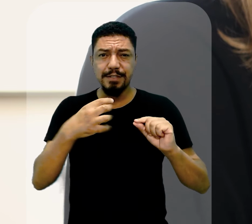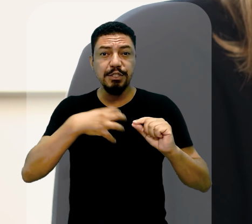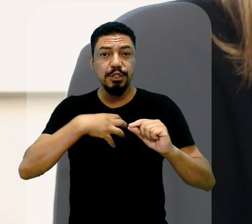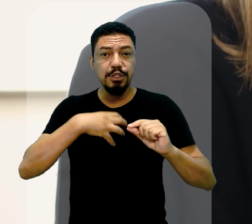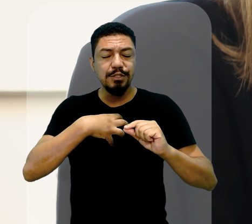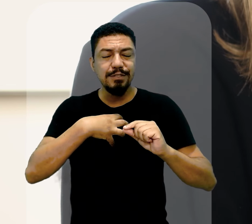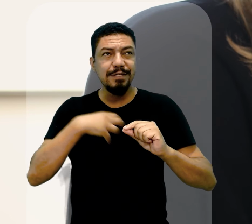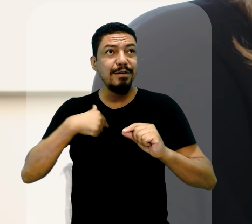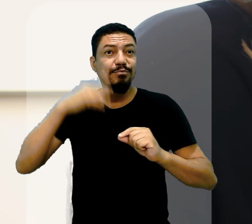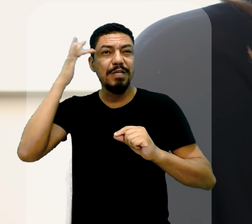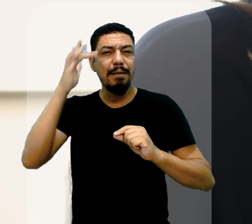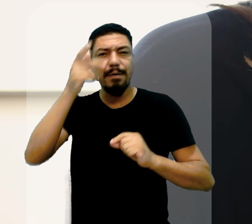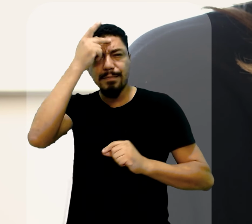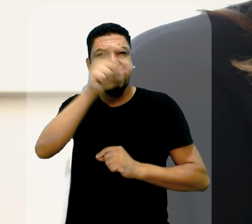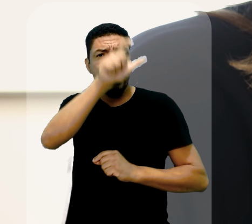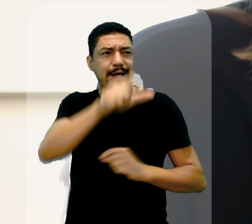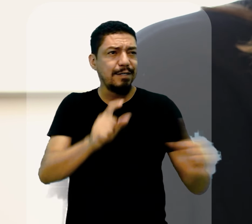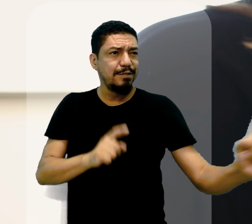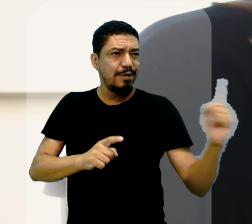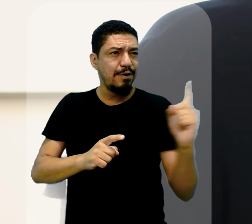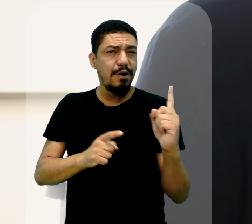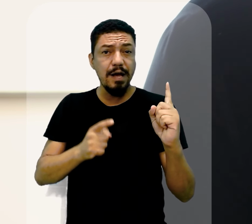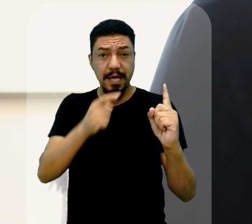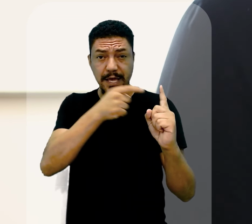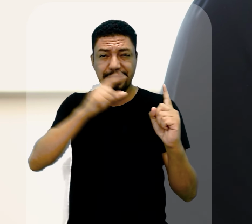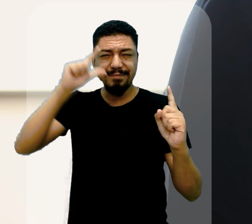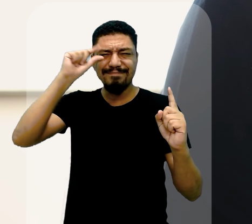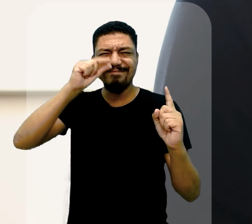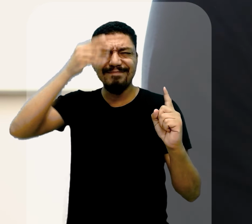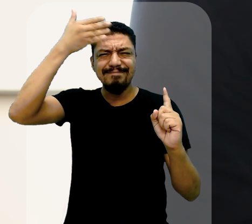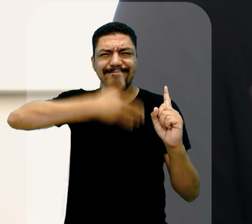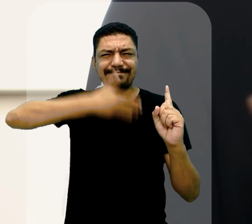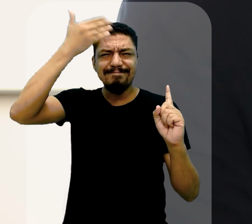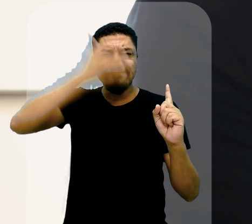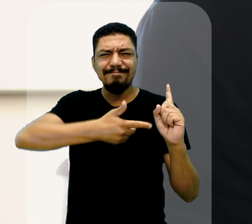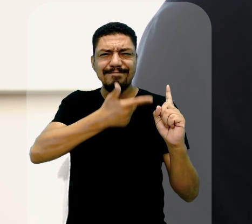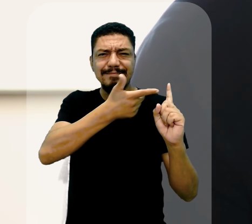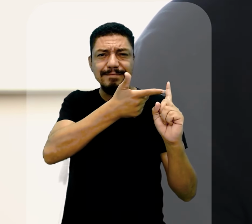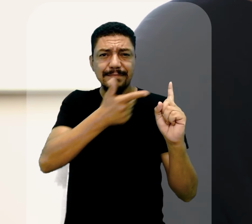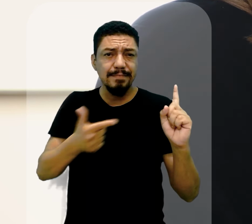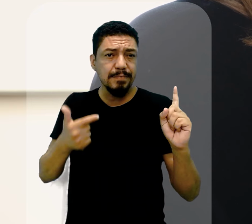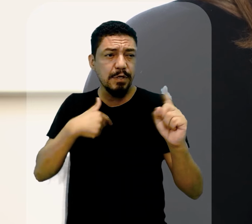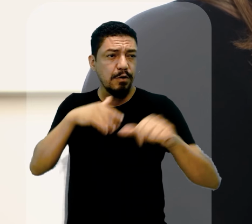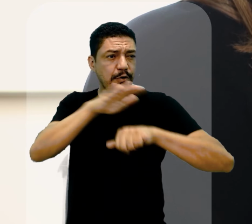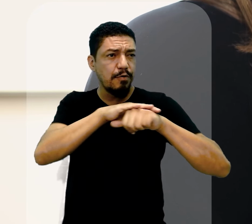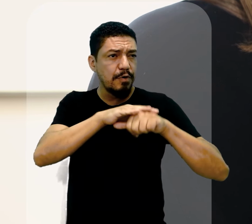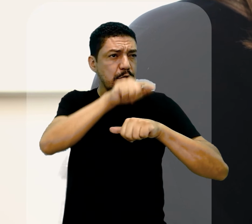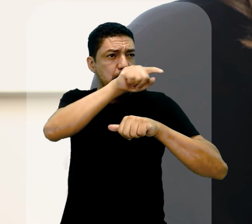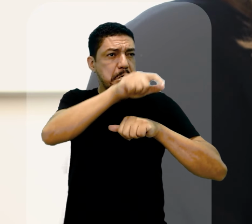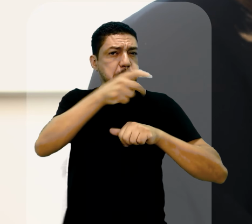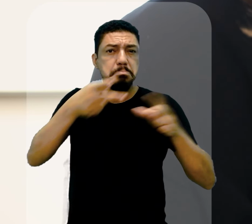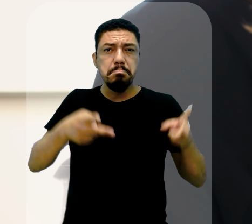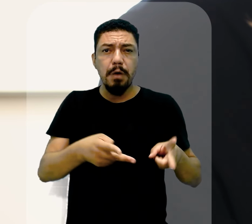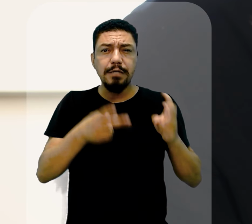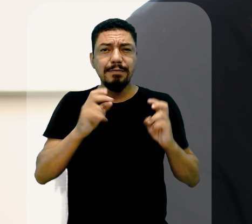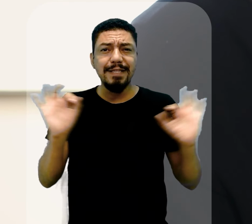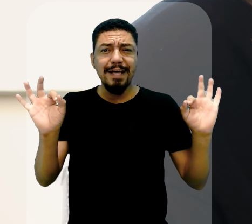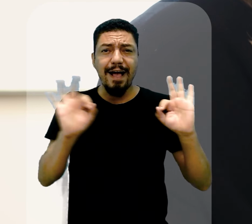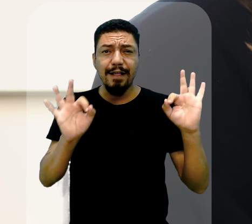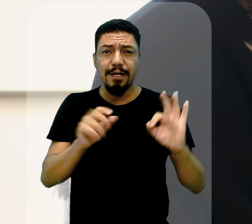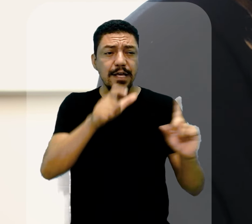essa pessoa que veio, ela tinha uma limitação visual muito grande. Eu não, só de estar conversando você não percebia. E